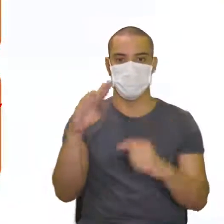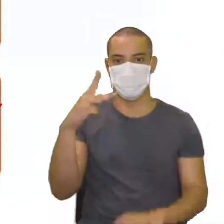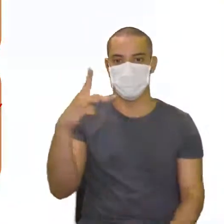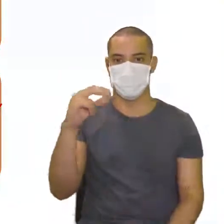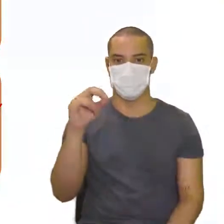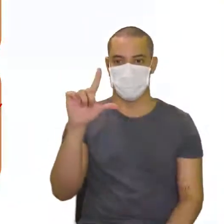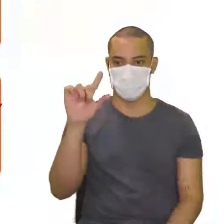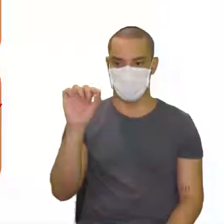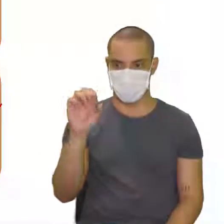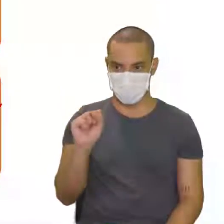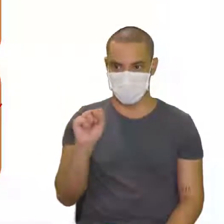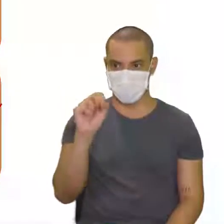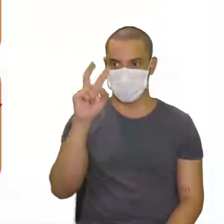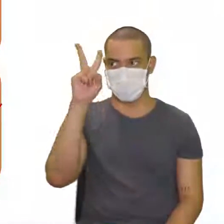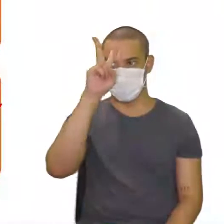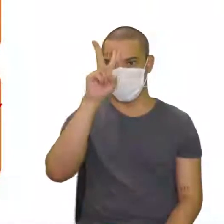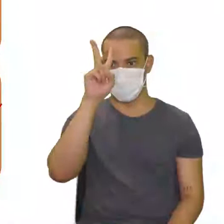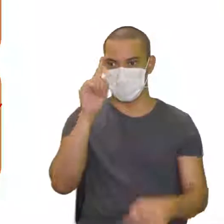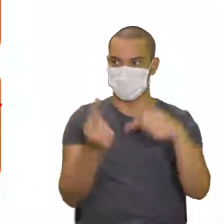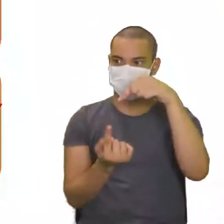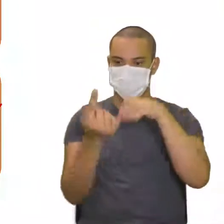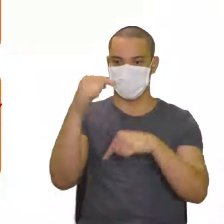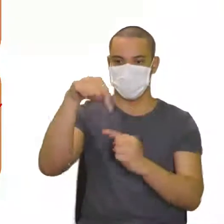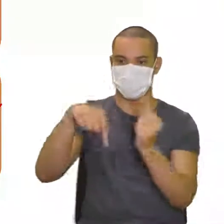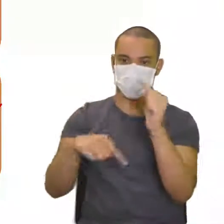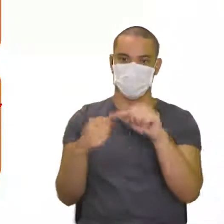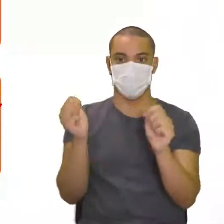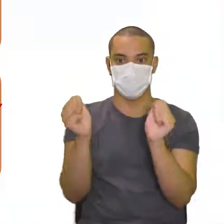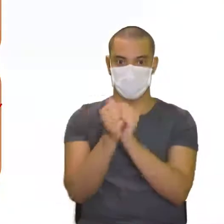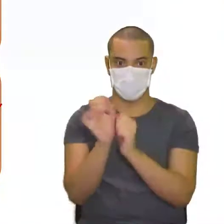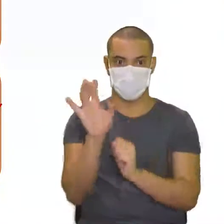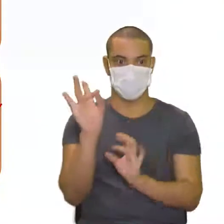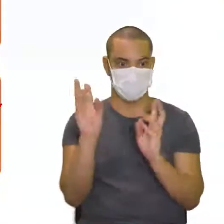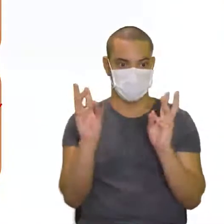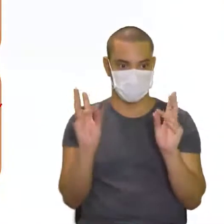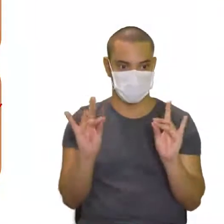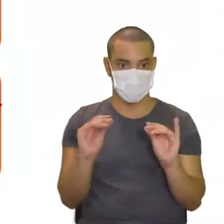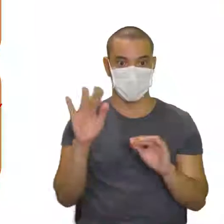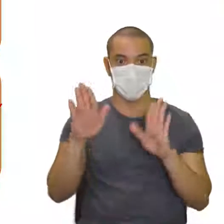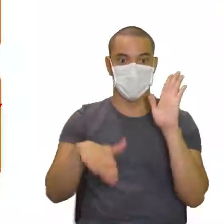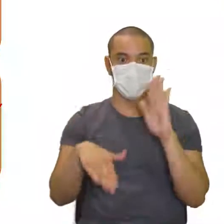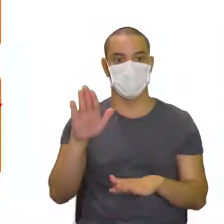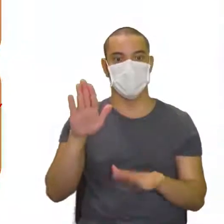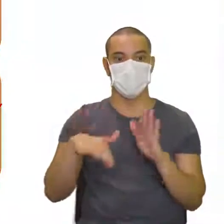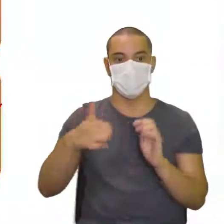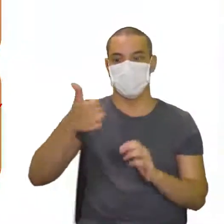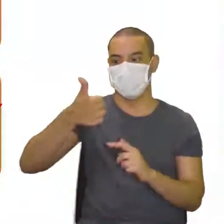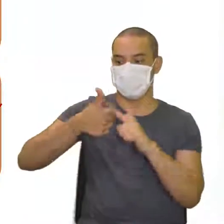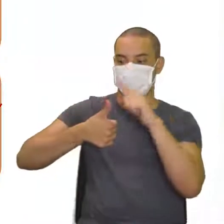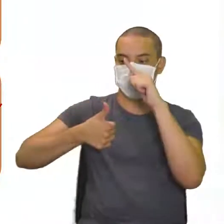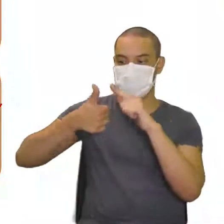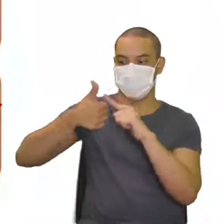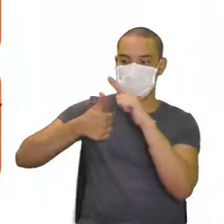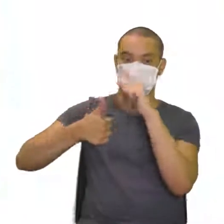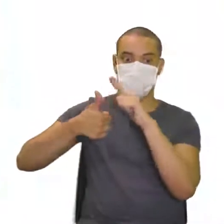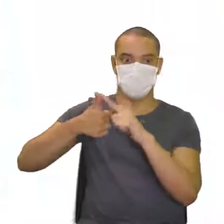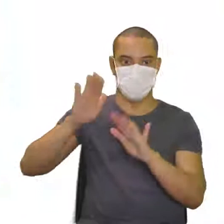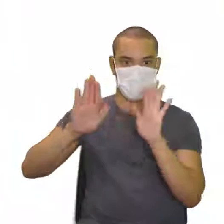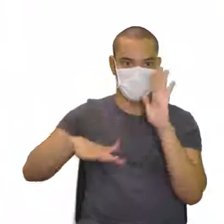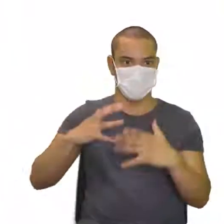que a corrente está nesse sentido, que é dada aqui pelo dedinho, fechou? Então depende do sentido do seu dedinho,